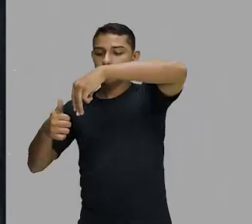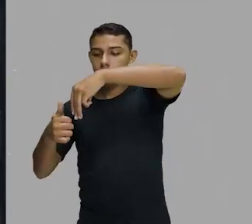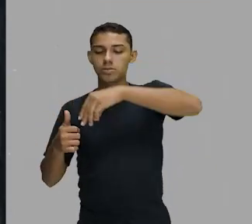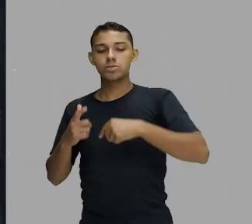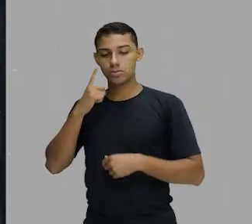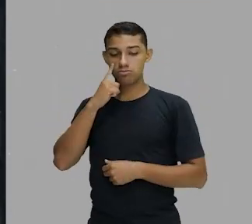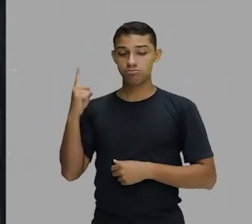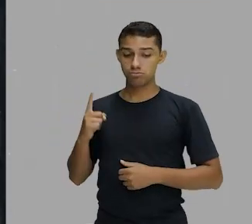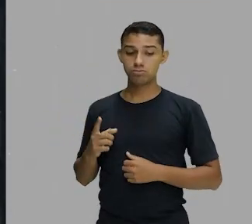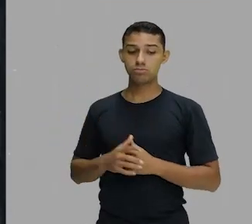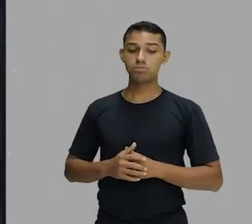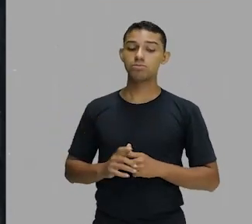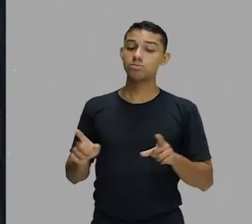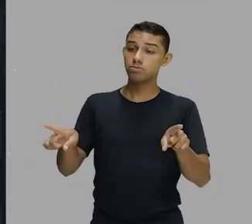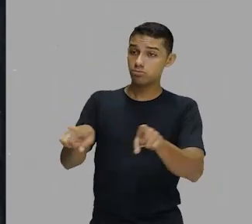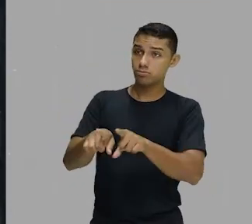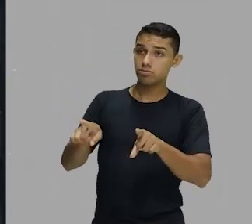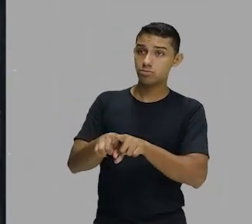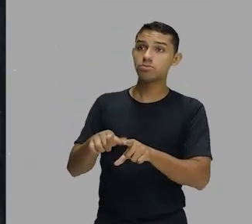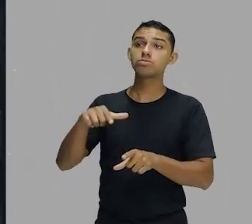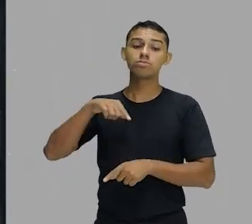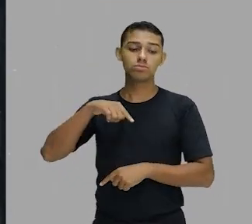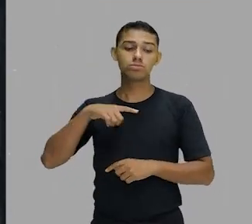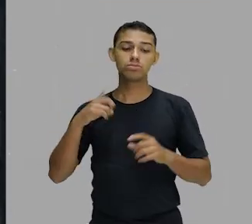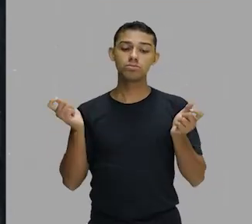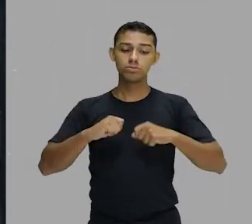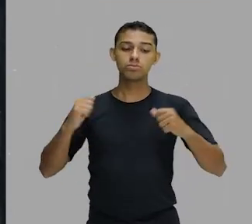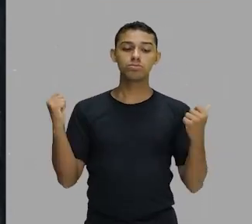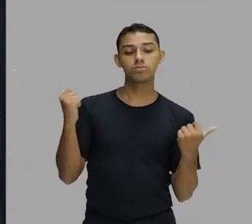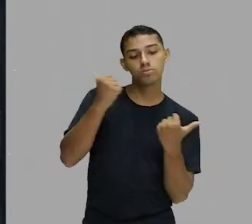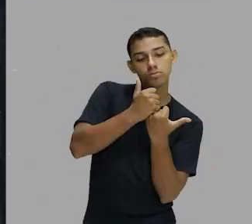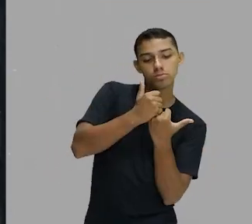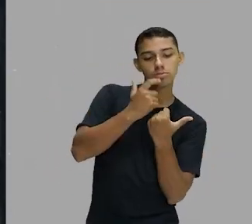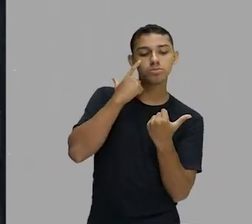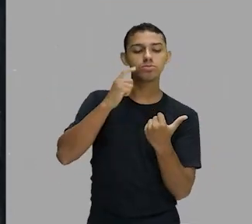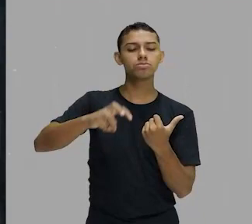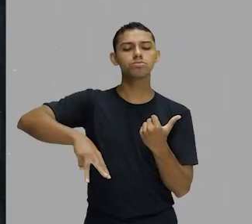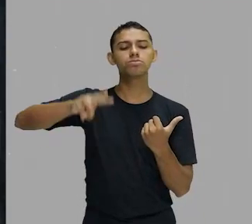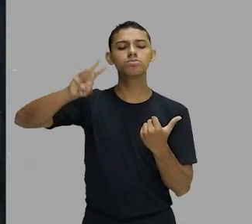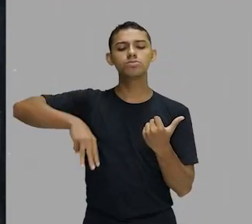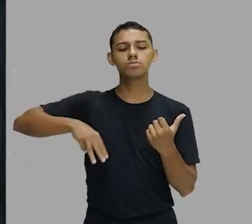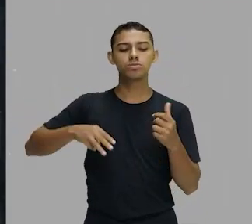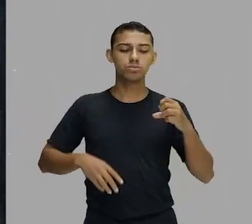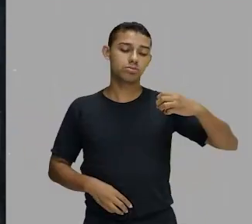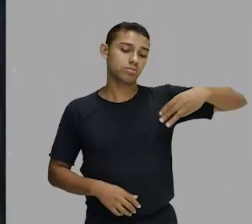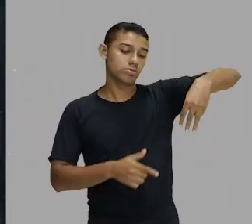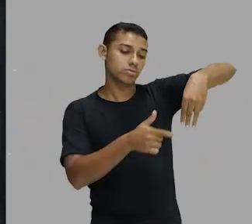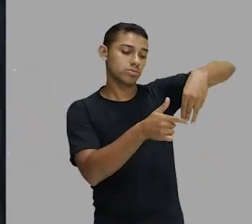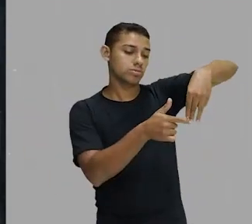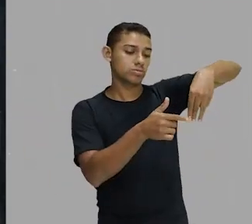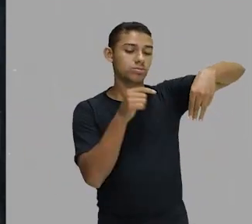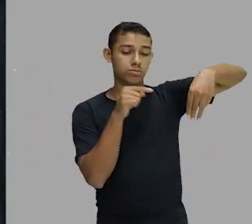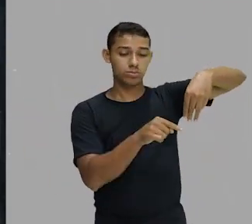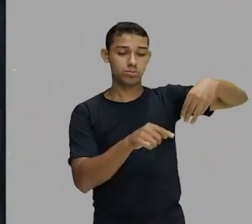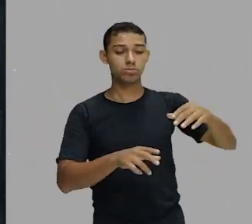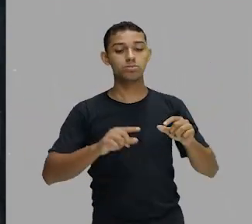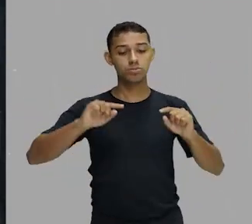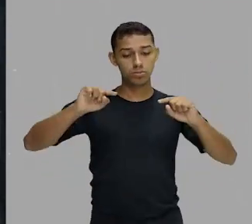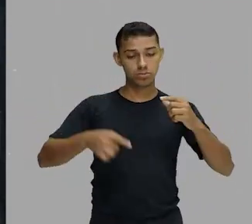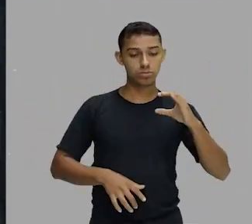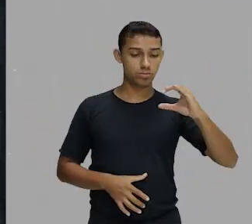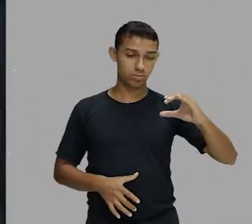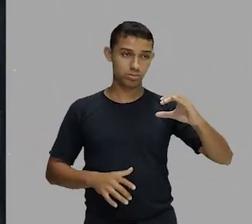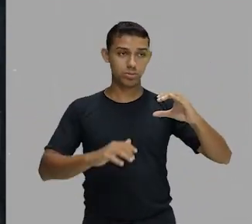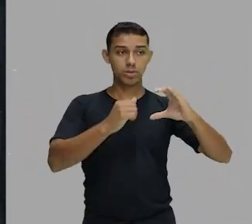mês. Aqui eu também posso fazer a substituição. Quem é o montante do mês 1? O montante do mês 1